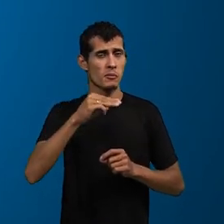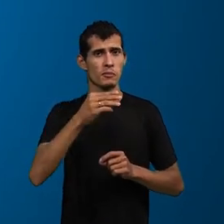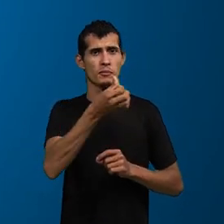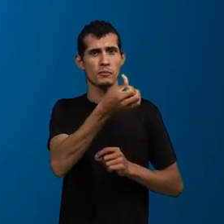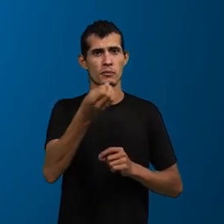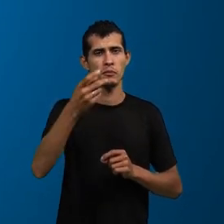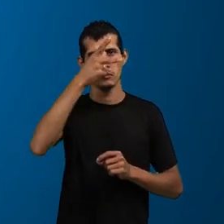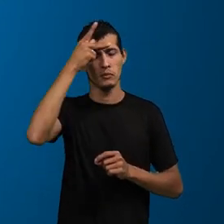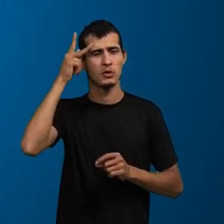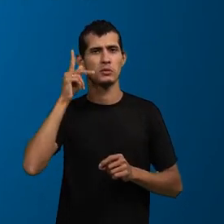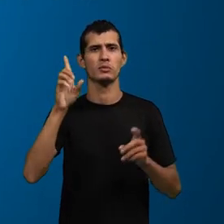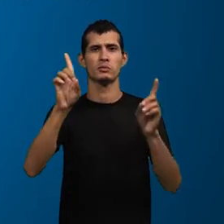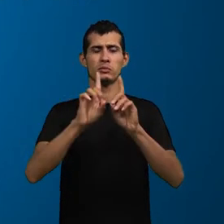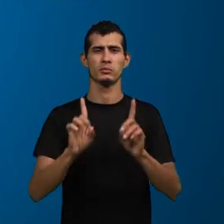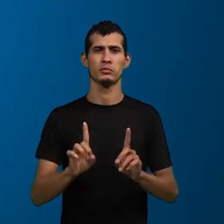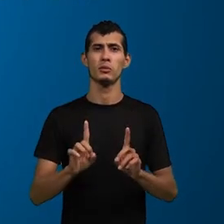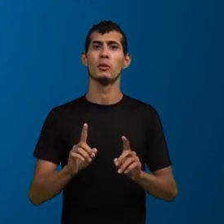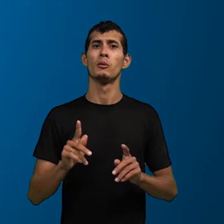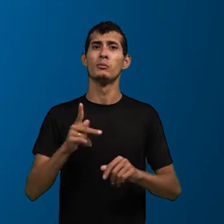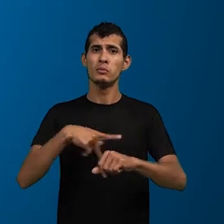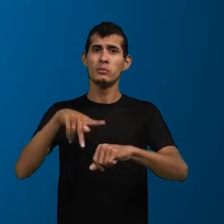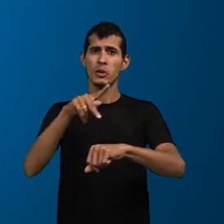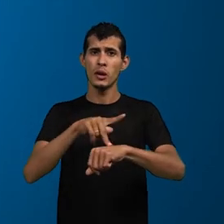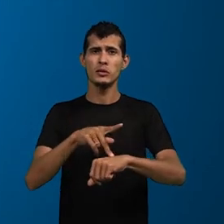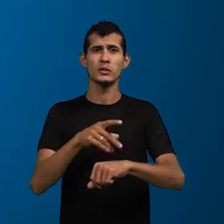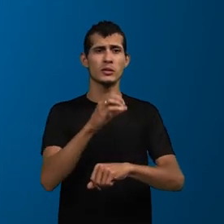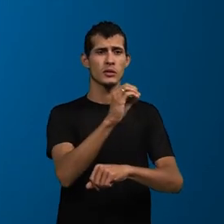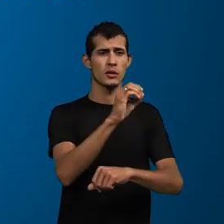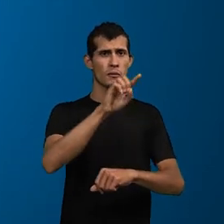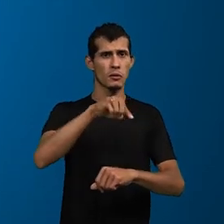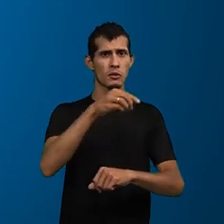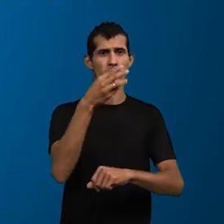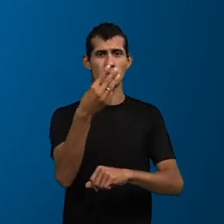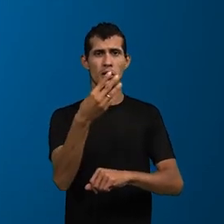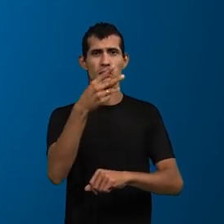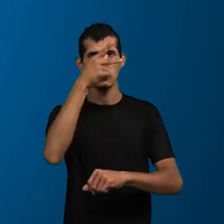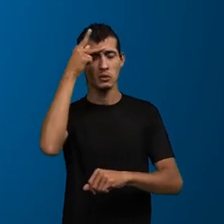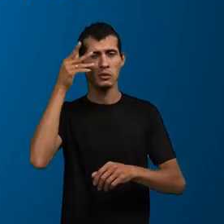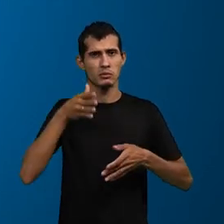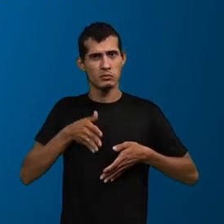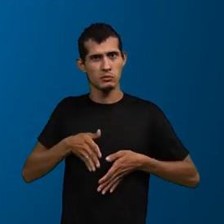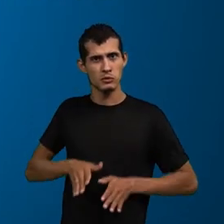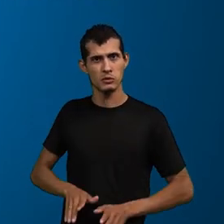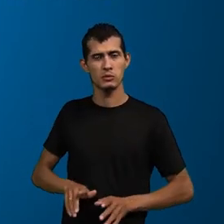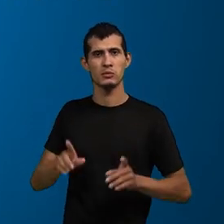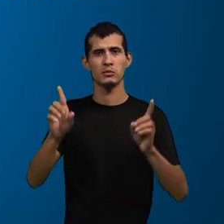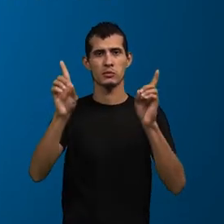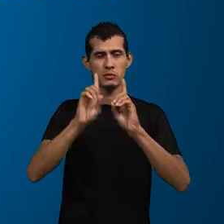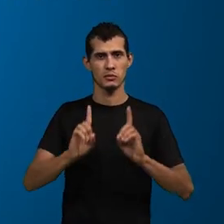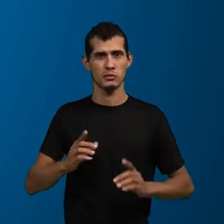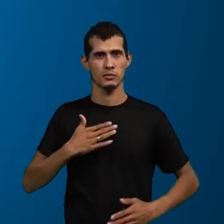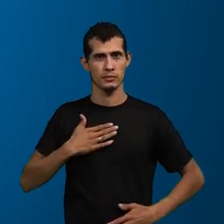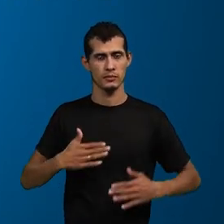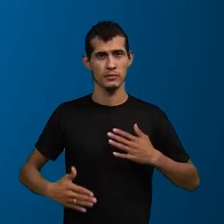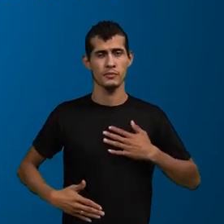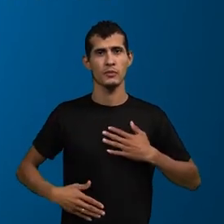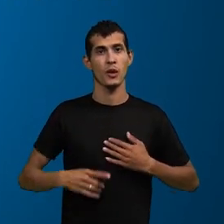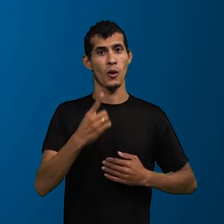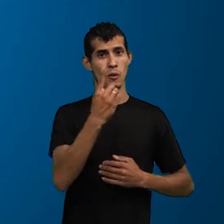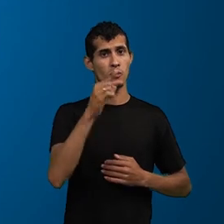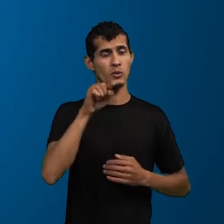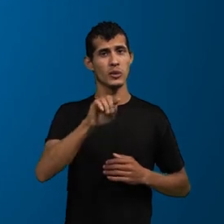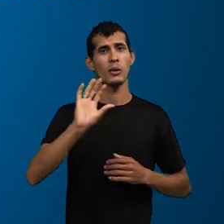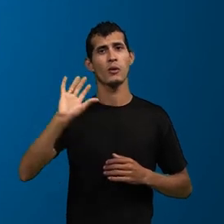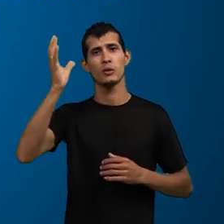e 600 mil pessoas. No país, 0,3% da população nasceu com deficiência física, enquanto